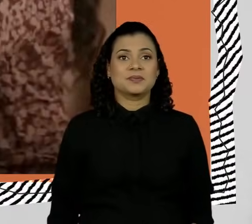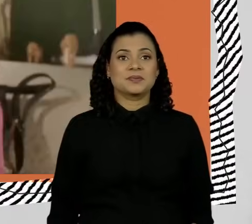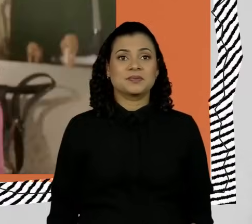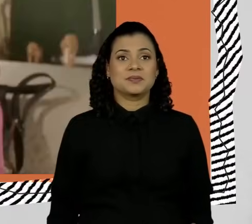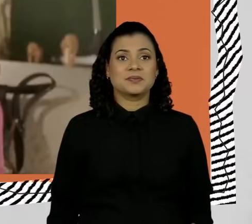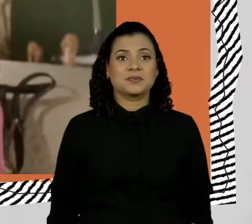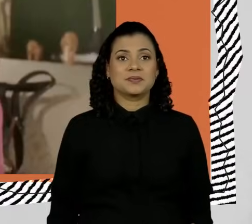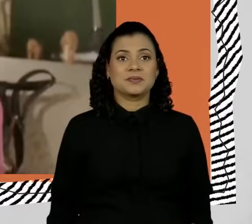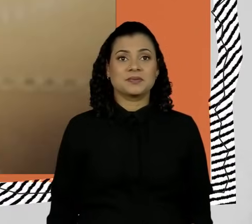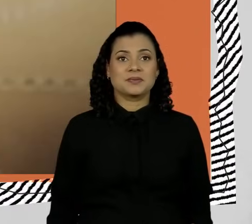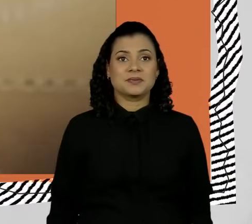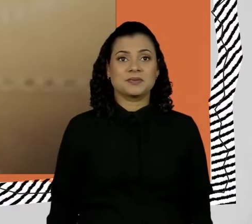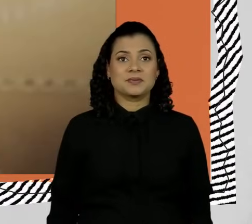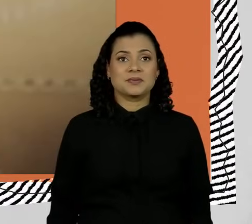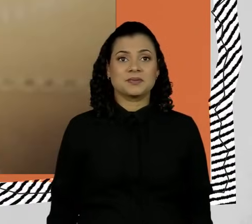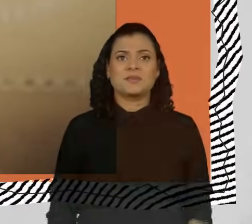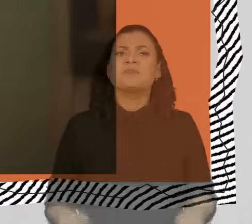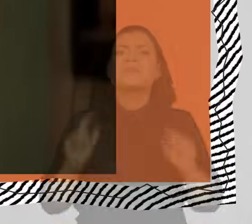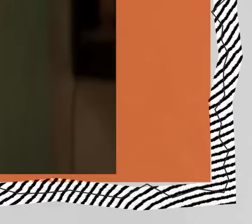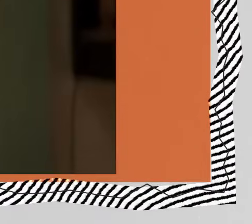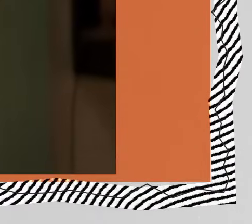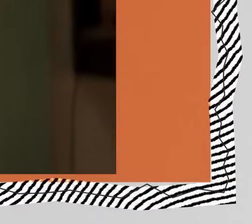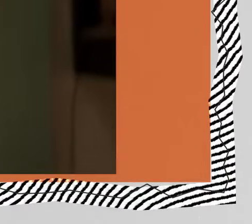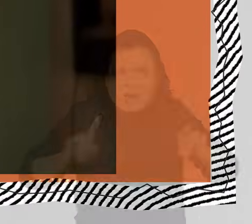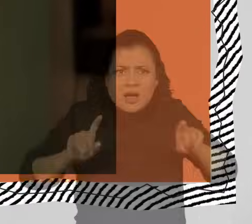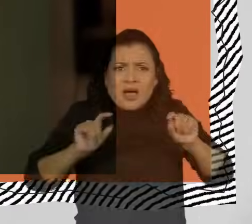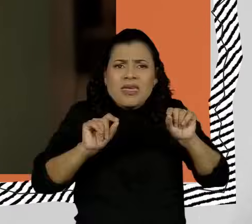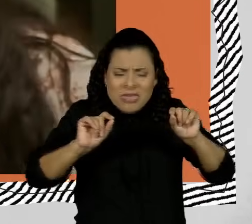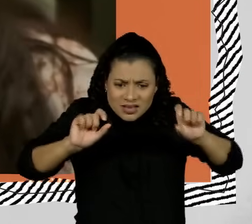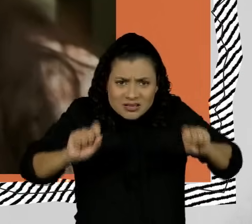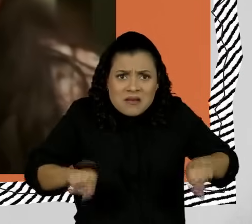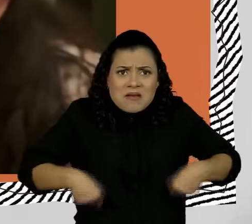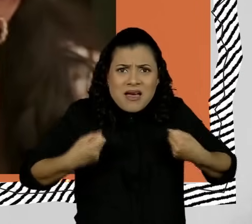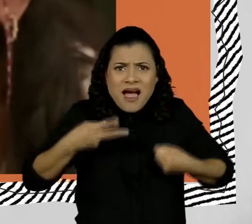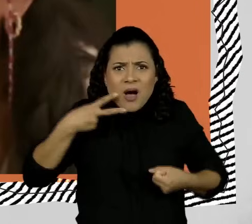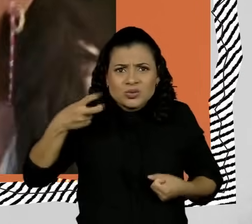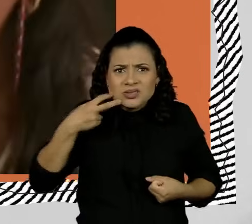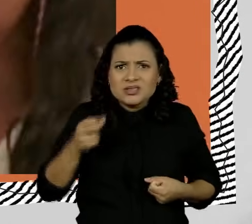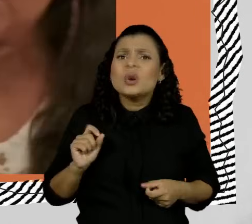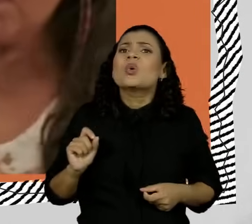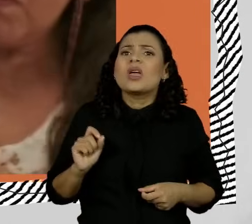Isso é o quê? Uma calçola? Já entrou no amor veterano? É o quê?